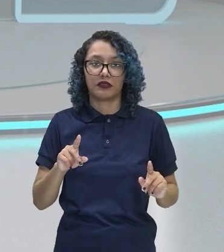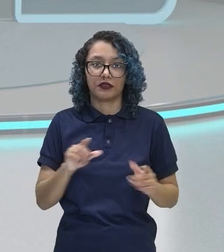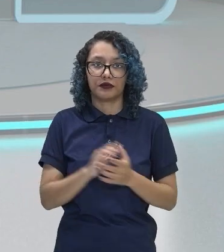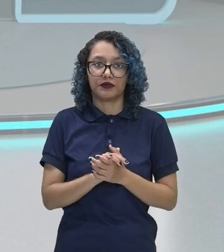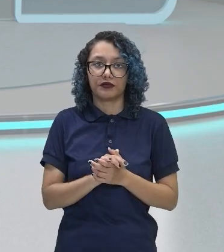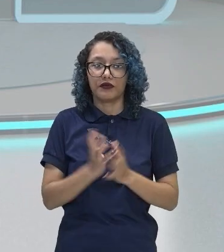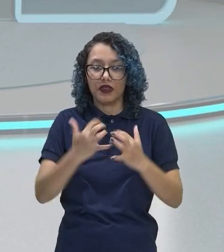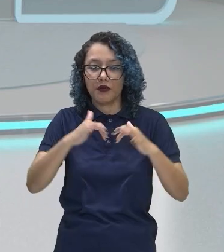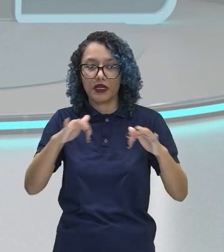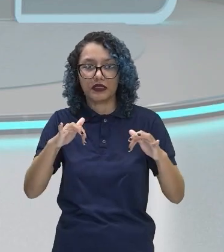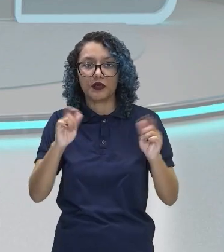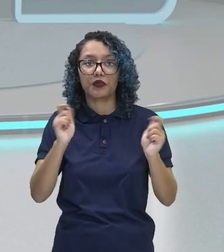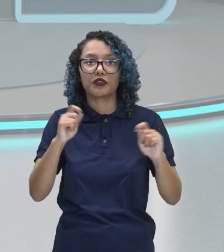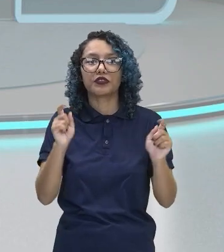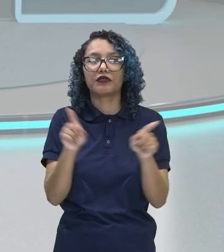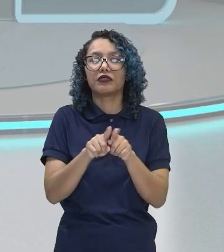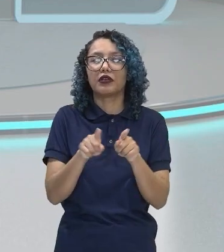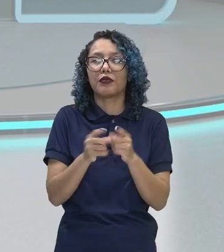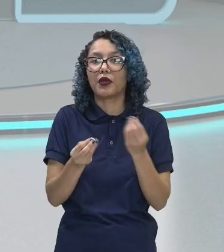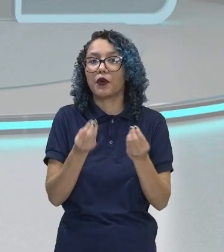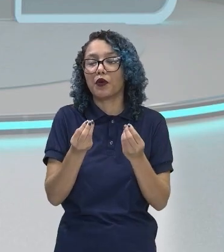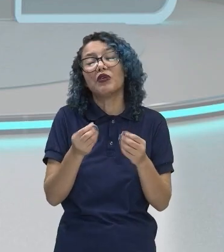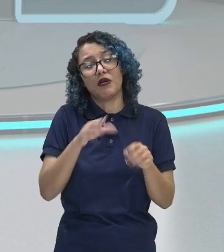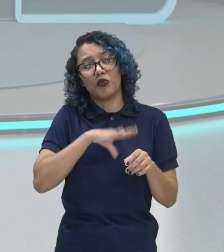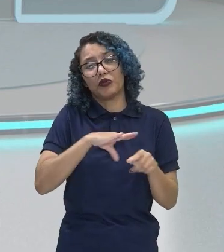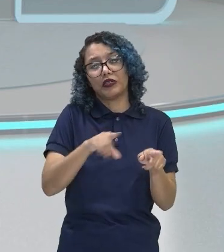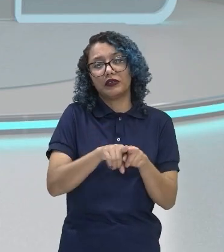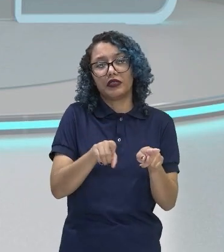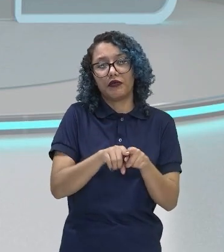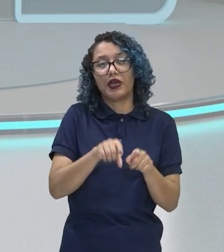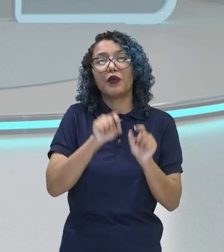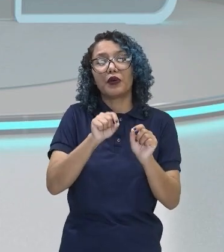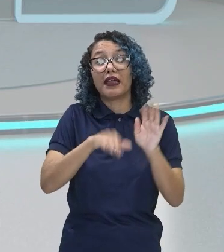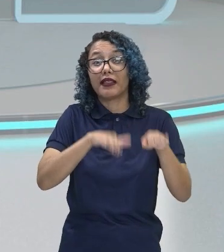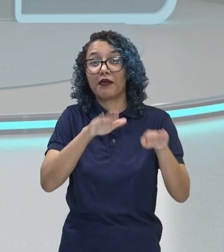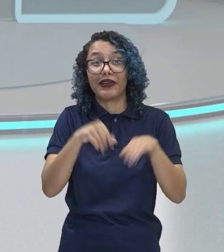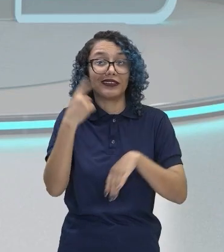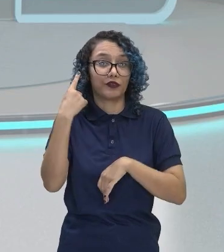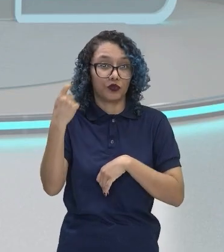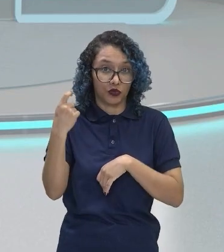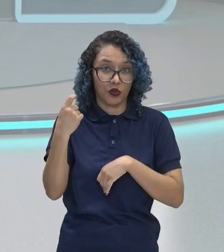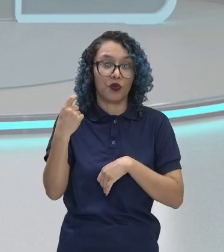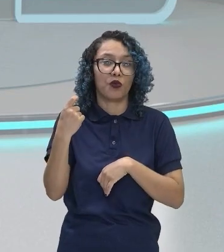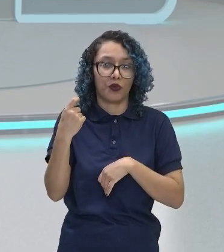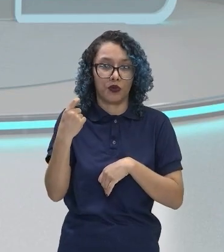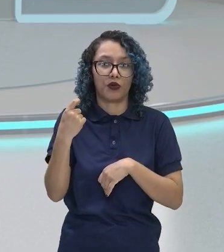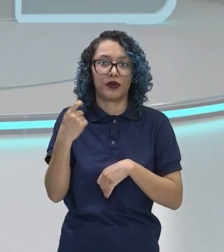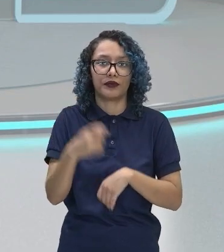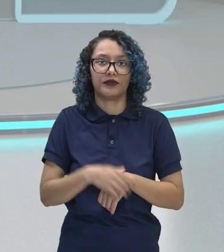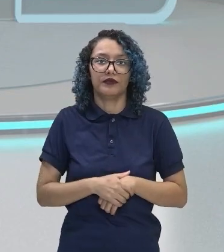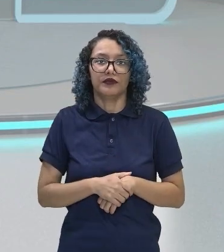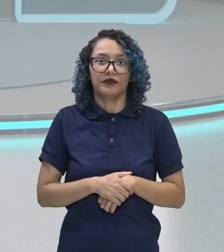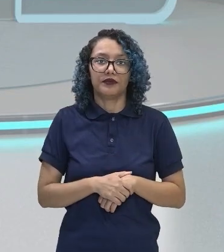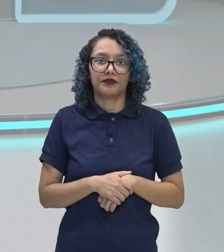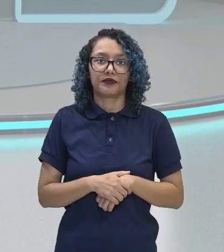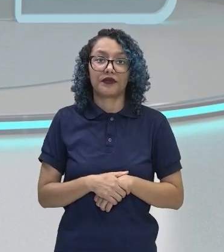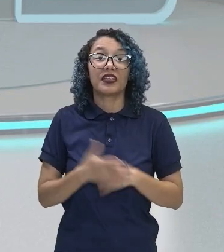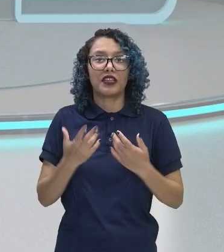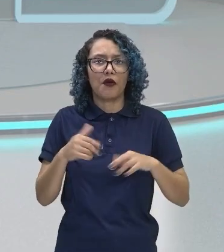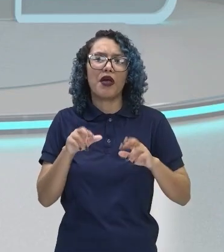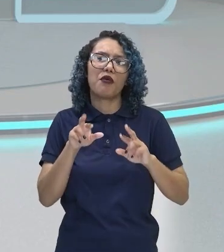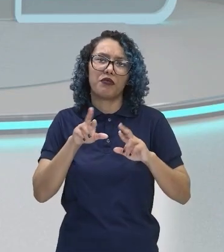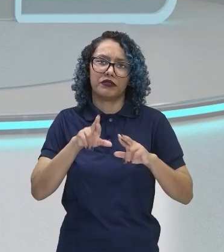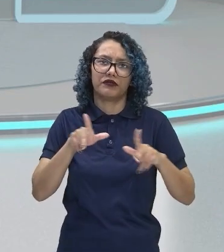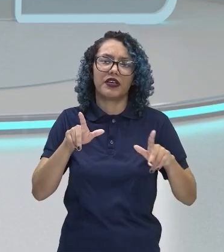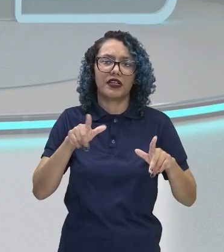se dá também, né, assim como na língua portuguesa, pelo som. E esse som, né, essas diferenças entre as línguas, fazem